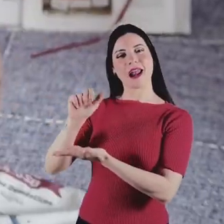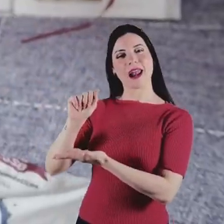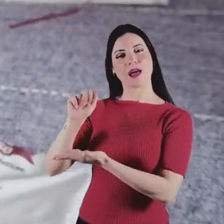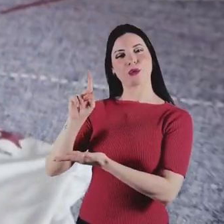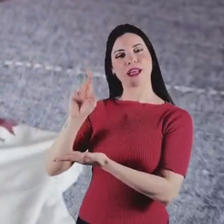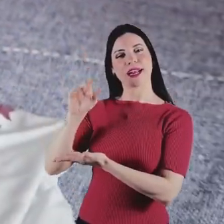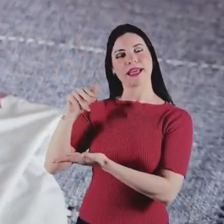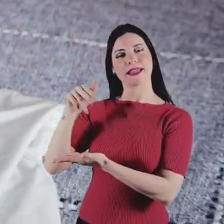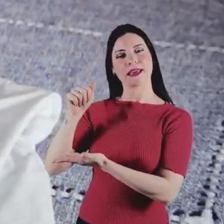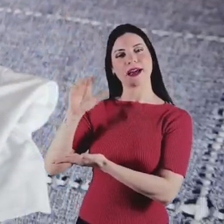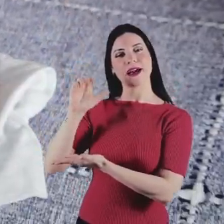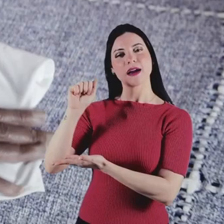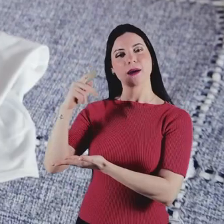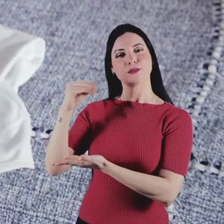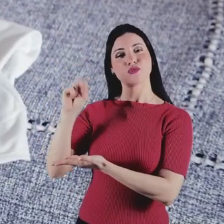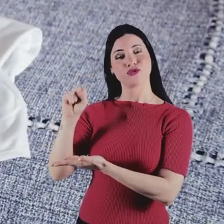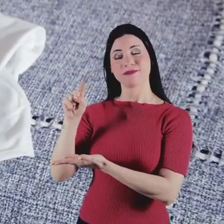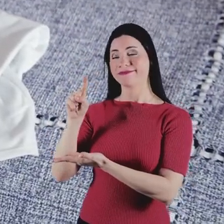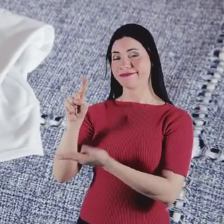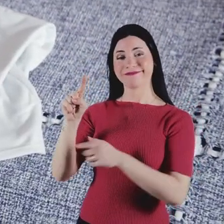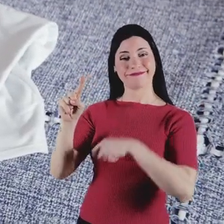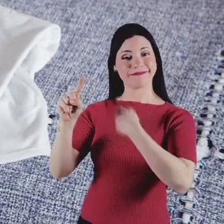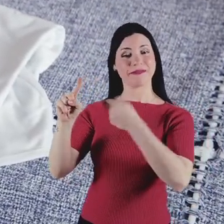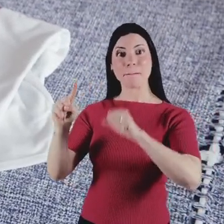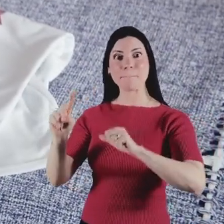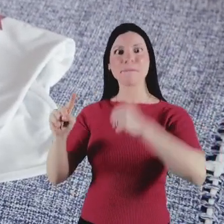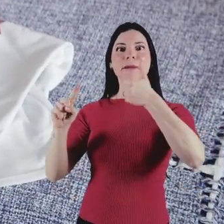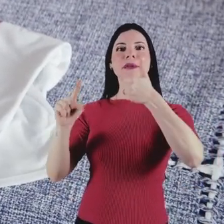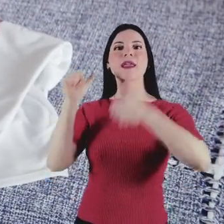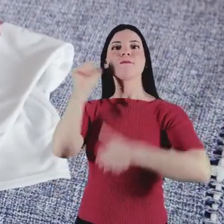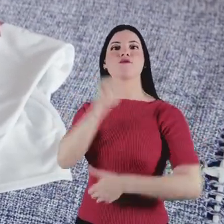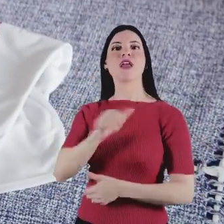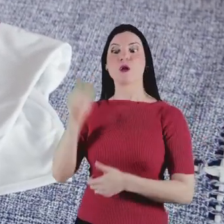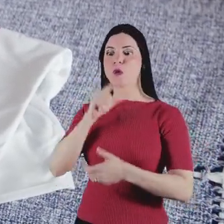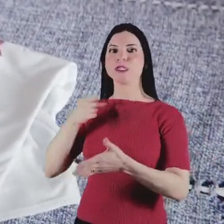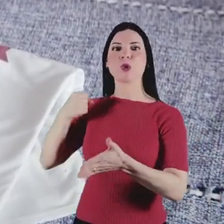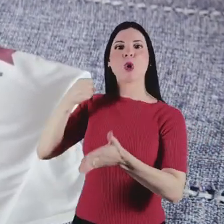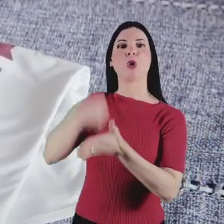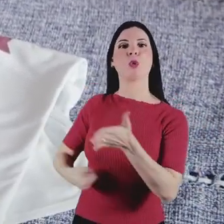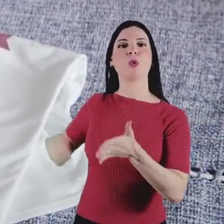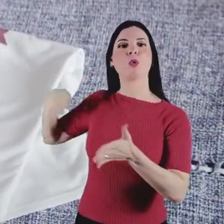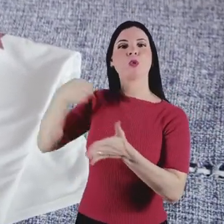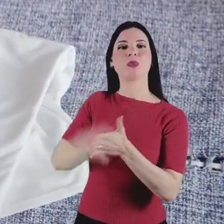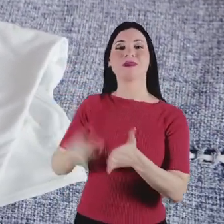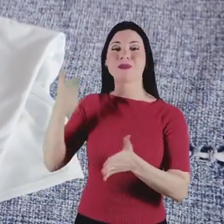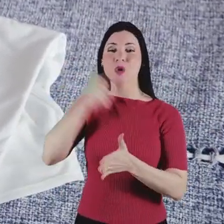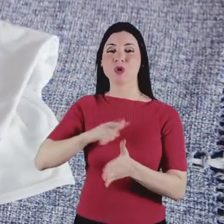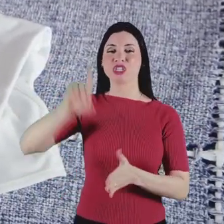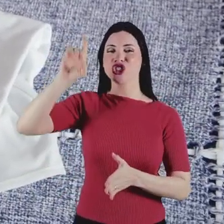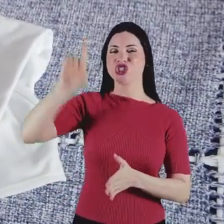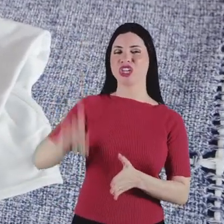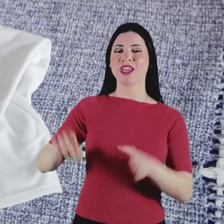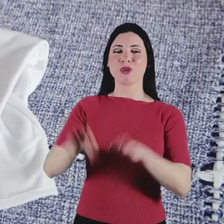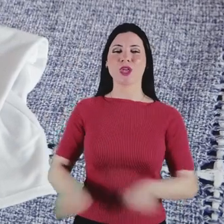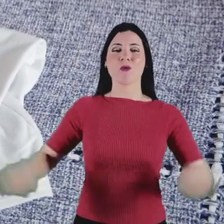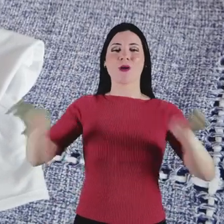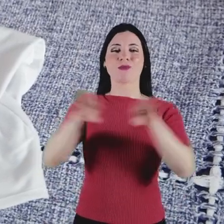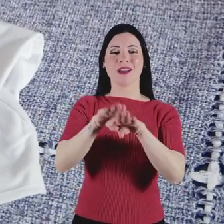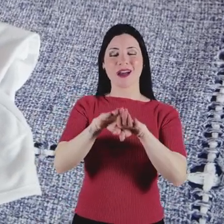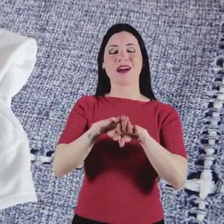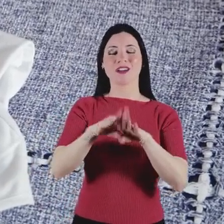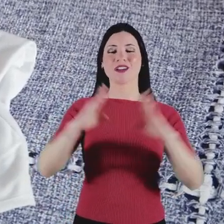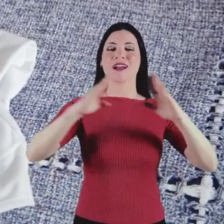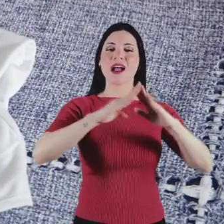Dona Laudelina de Campos Melo, que foi ela a primeira mulher que fez a luta para a igualdade de direitos